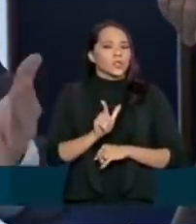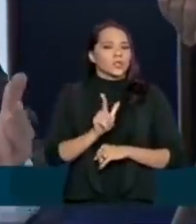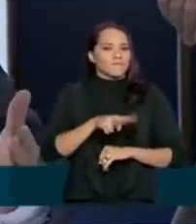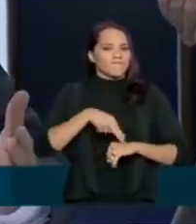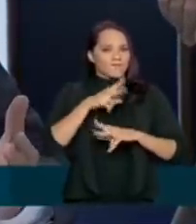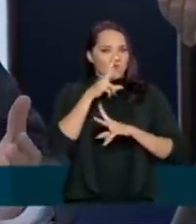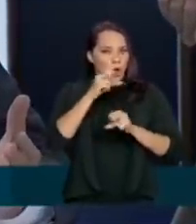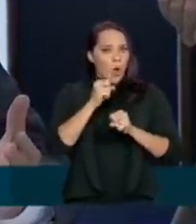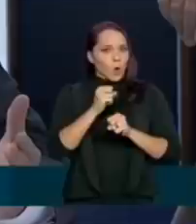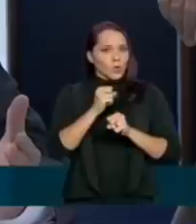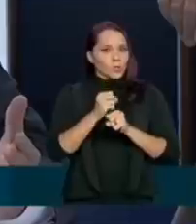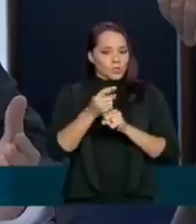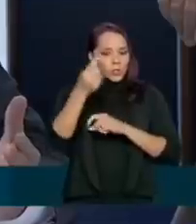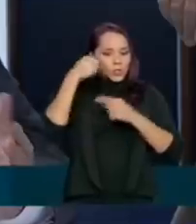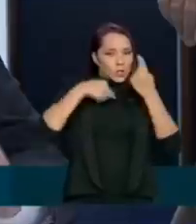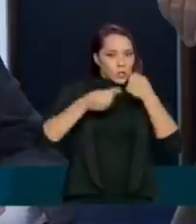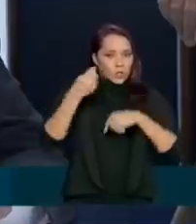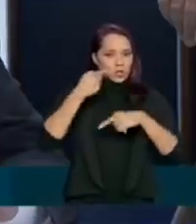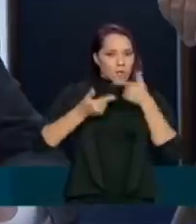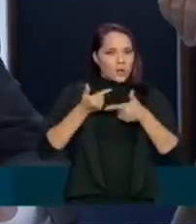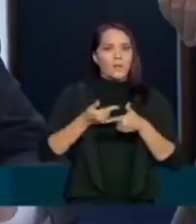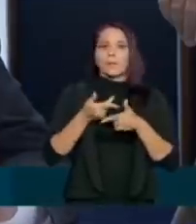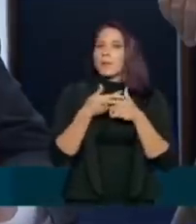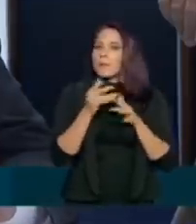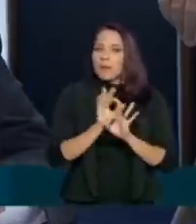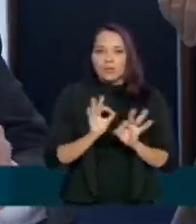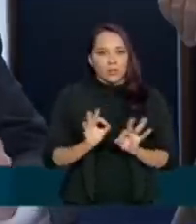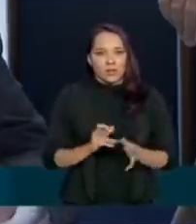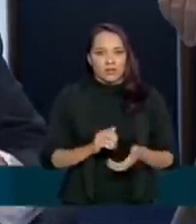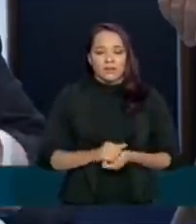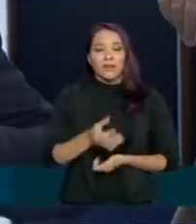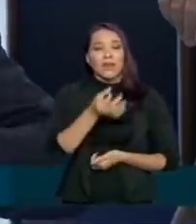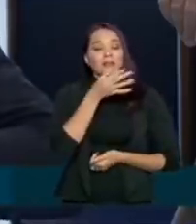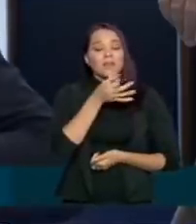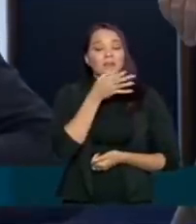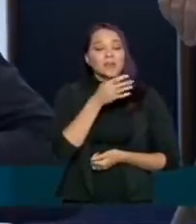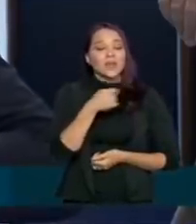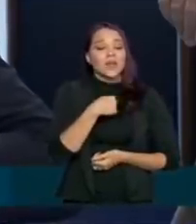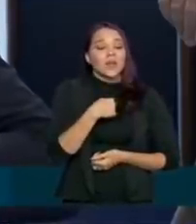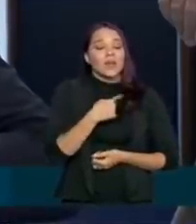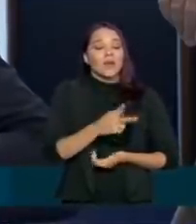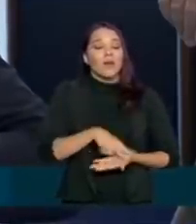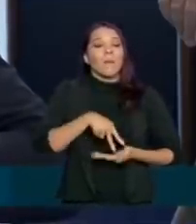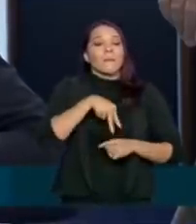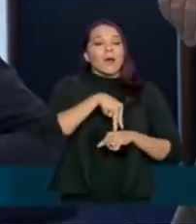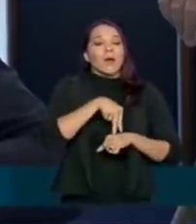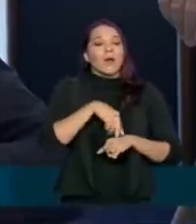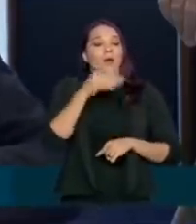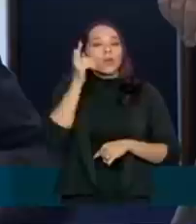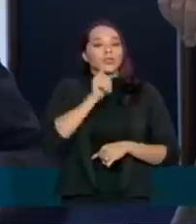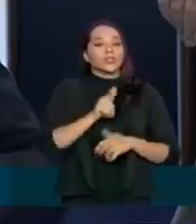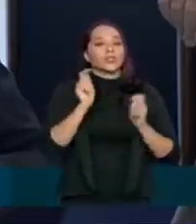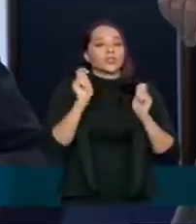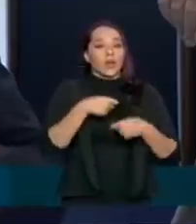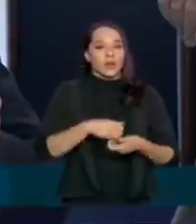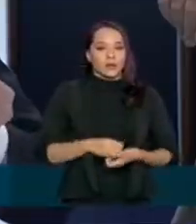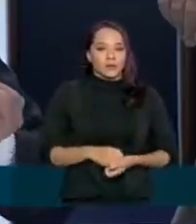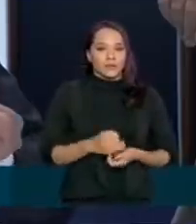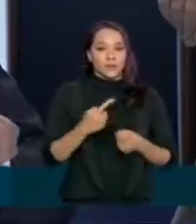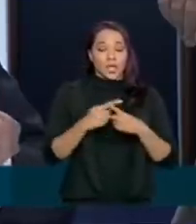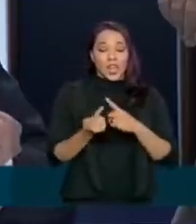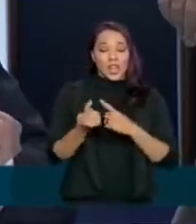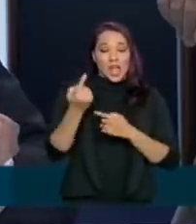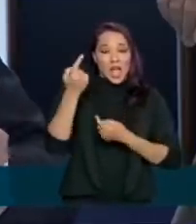dos anticorpos. Não é para mais nada. Os remédios é para nos manter aptos, porque é a fabricação